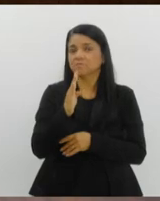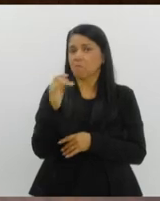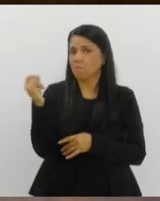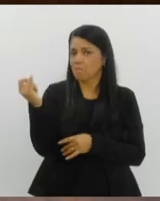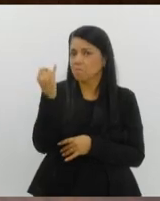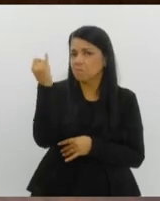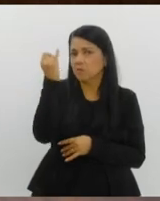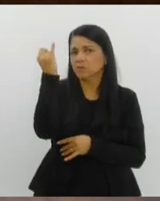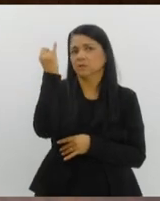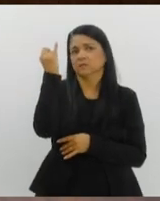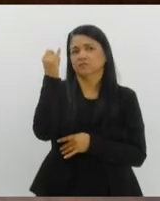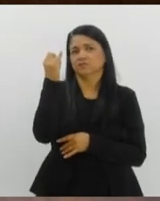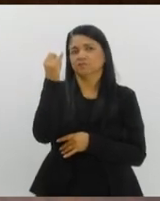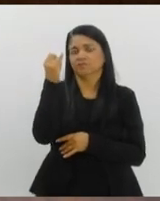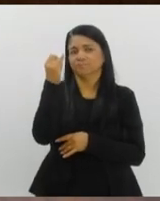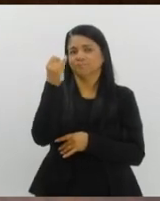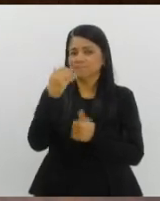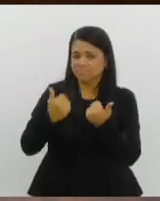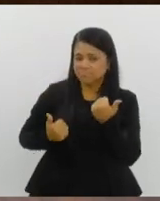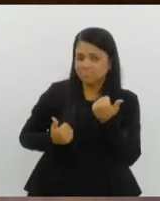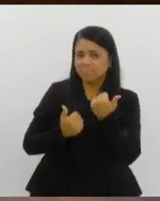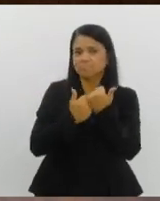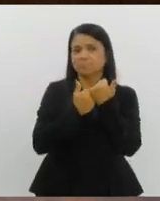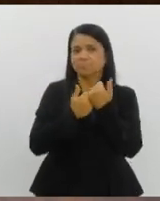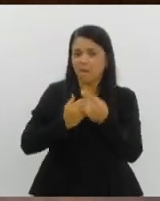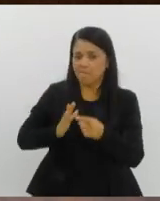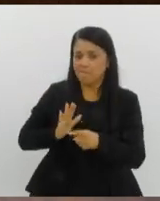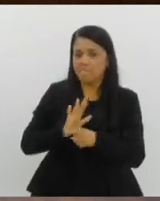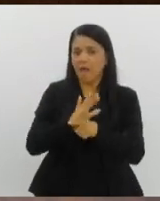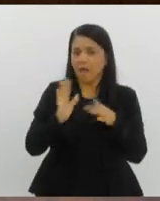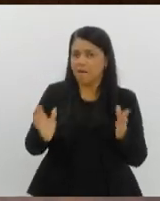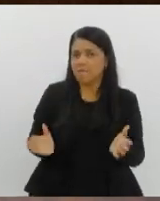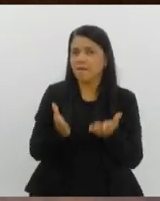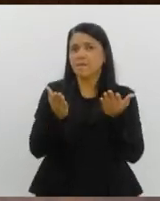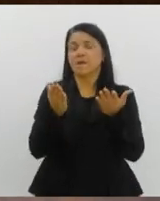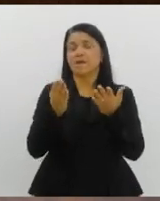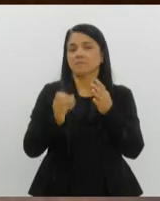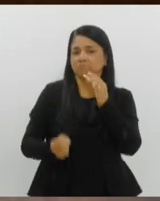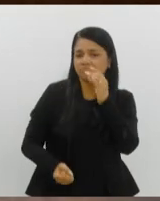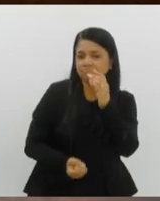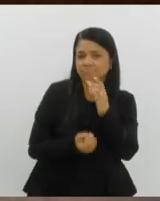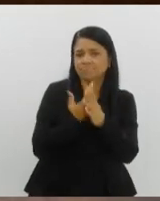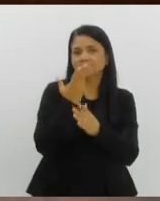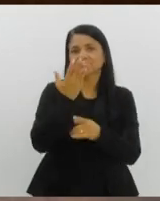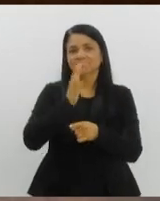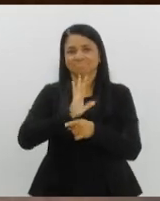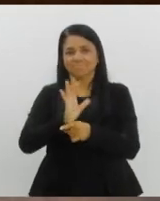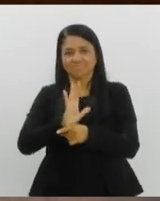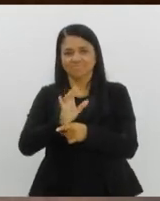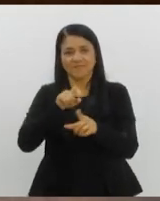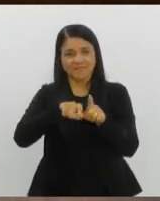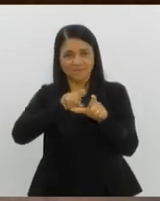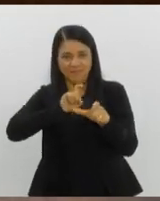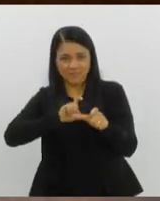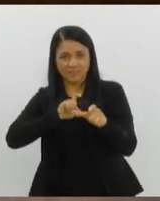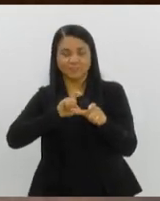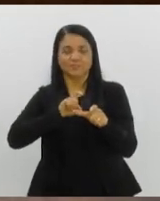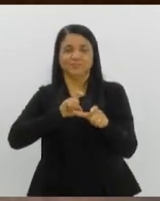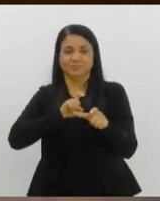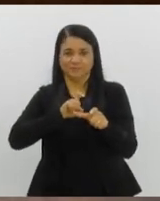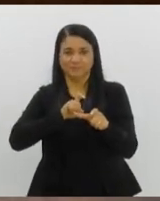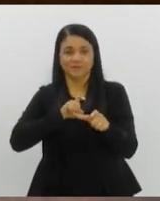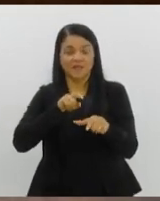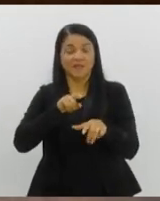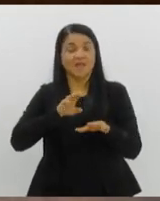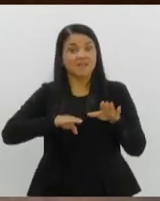importante que a gente possa fomentar e incentivar as produções independentes do nosso país. Muitas vezes essas